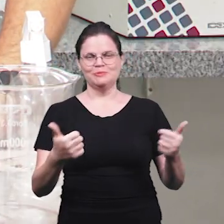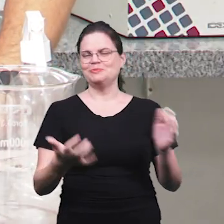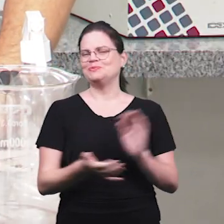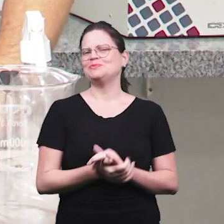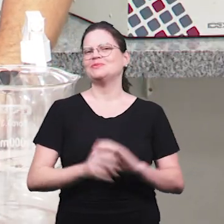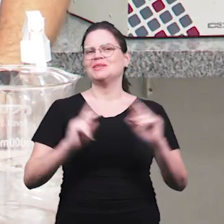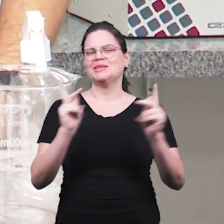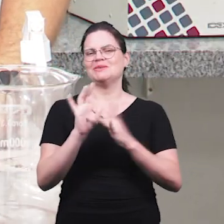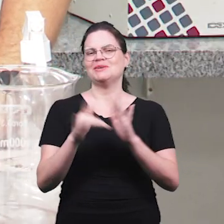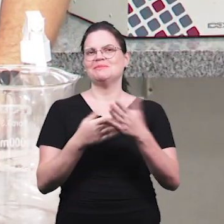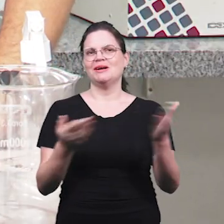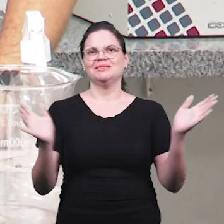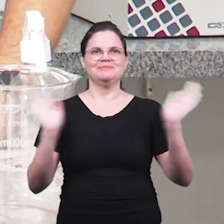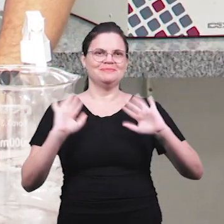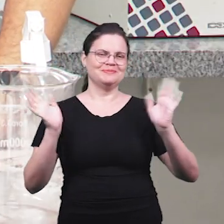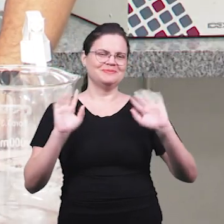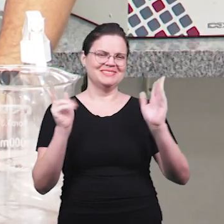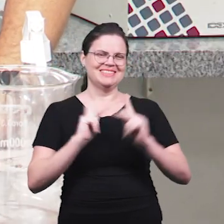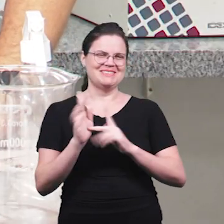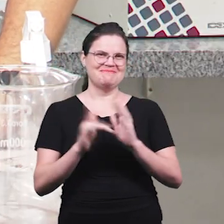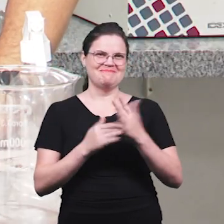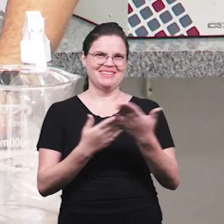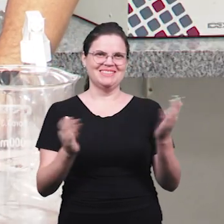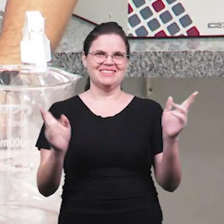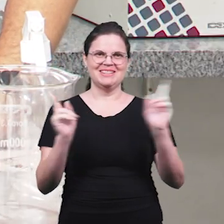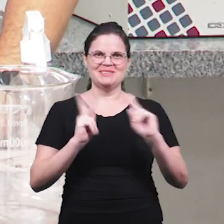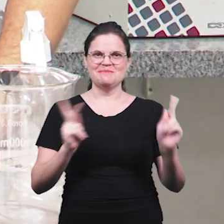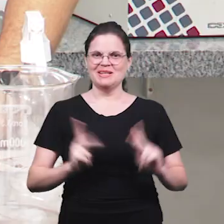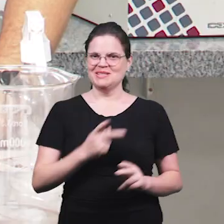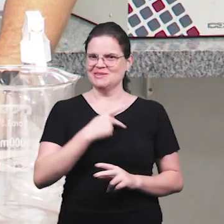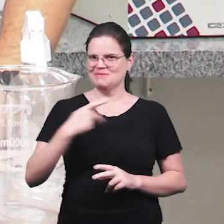Tá. Dá uma paz do Senhor pra todo mundo lá. Mas, Senhor. Paz do Senhor pro